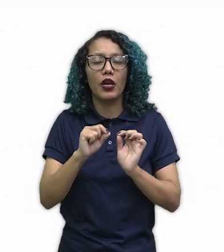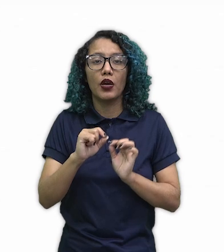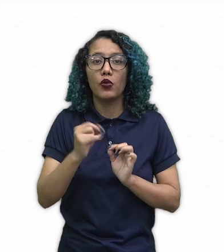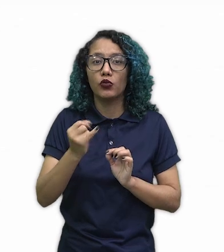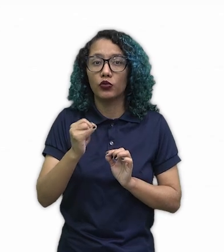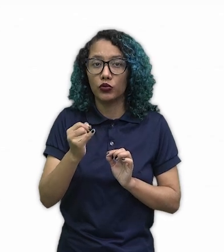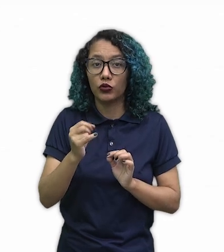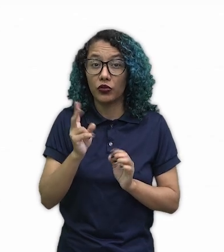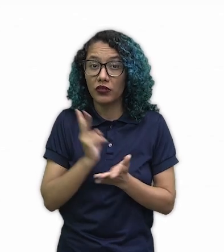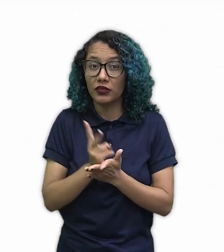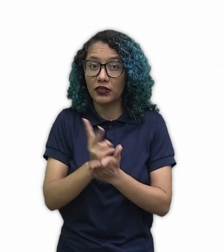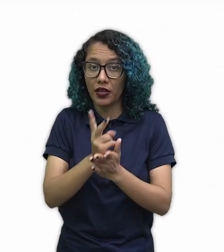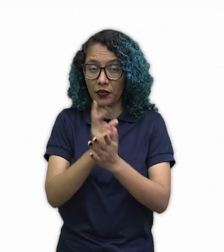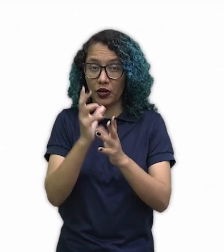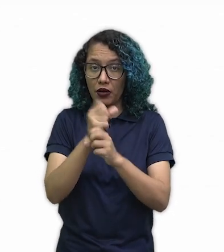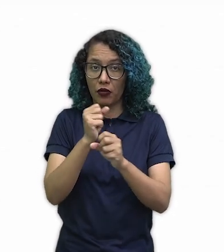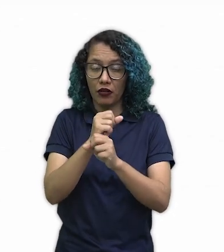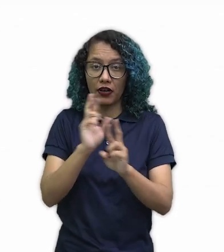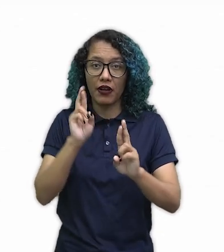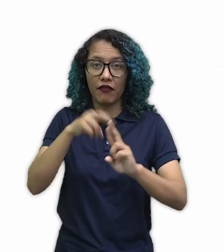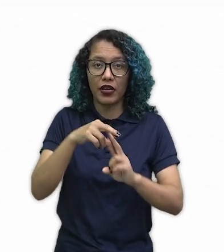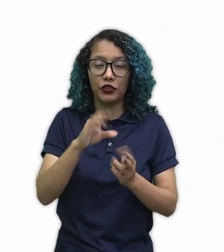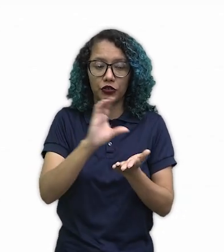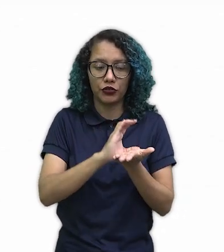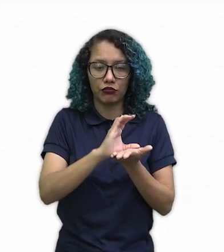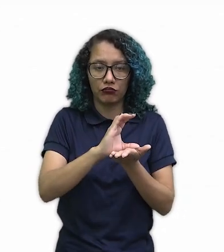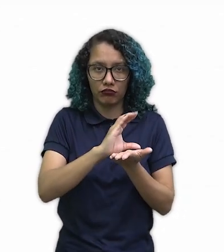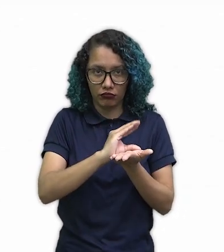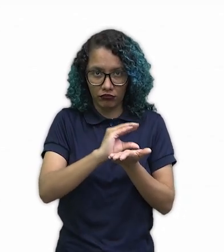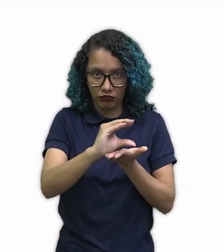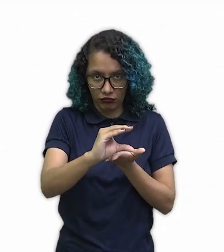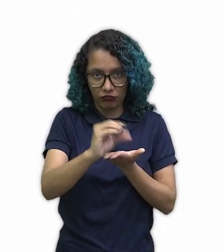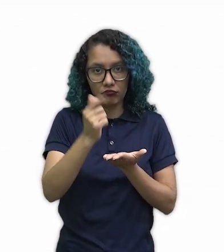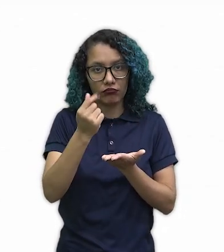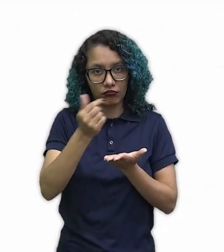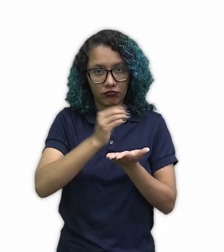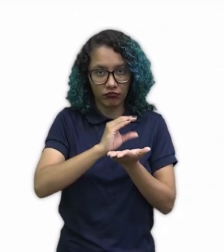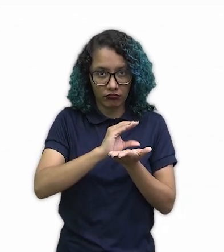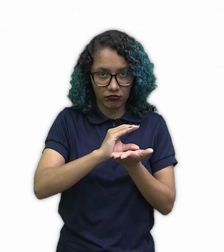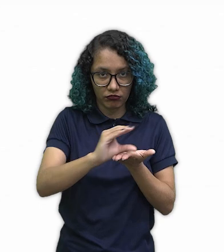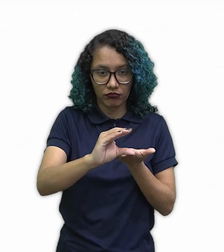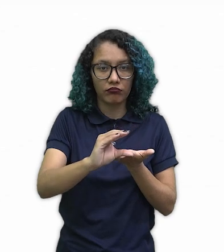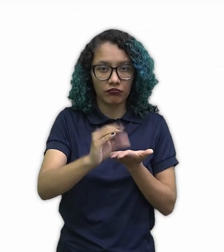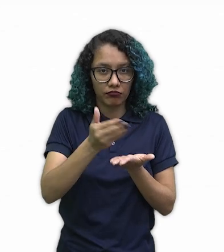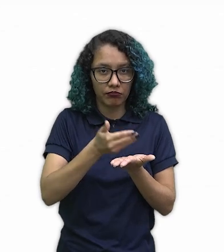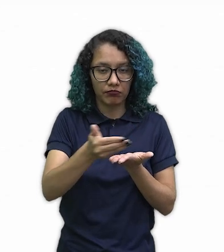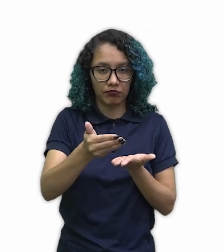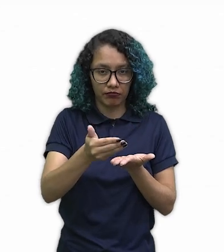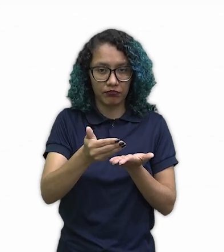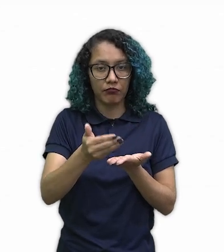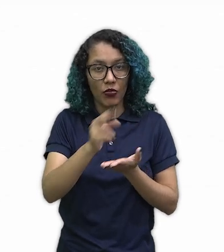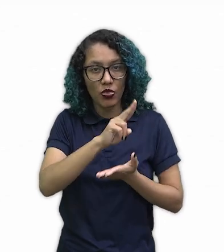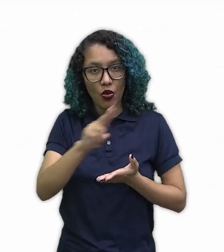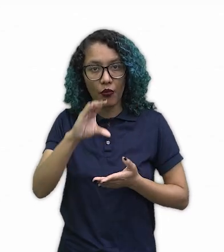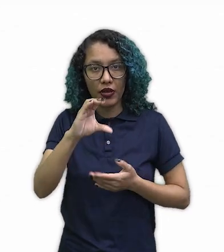sempre calculados sobre o valor inicial. E esse valor inicial é exatamente o que nós chamamos